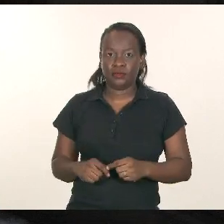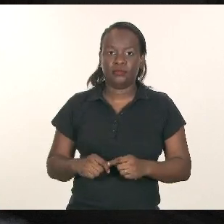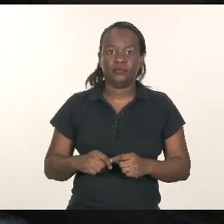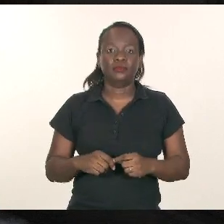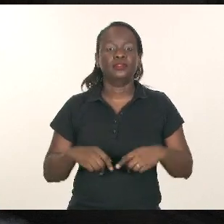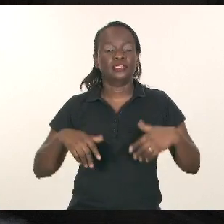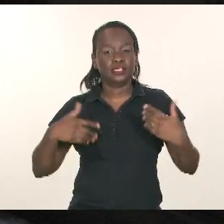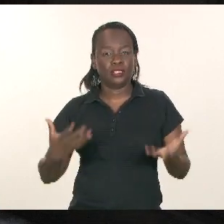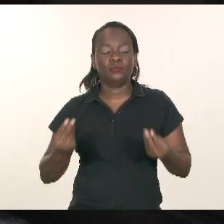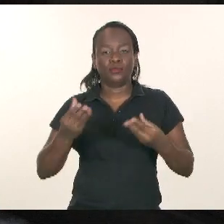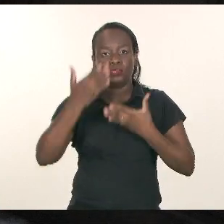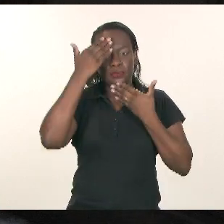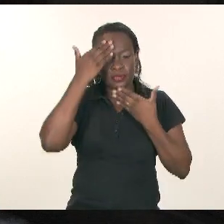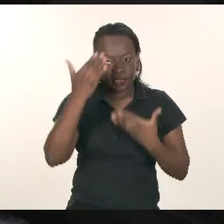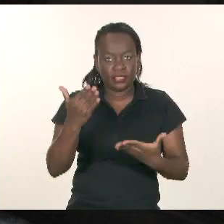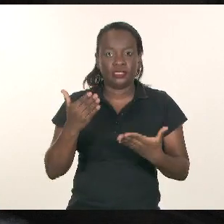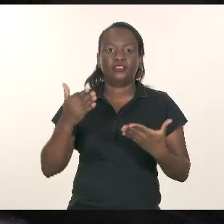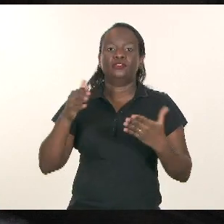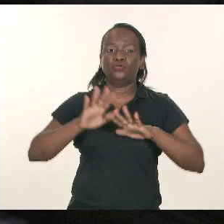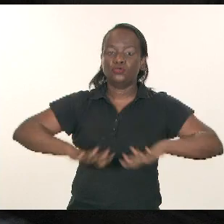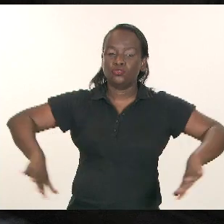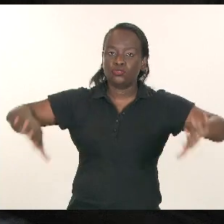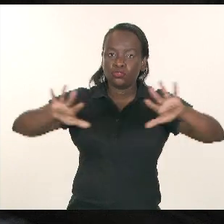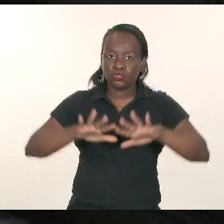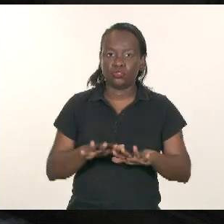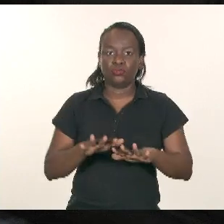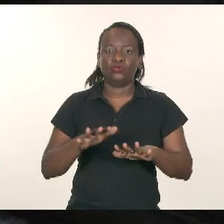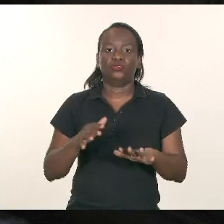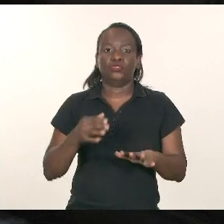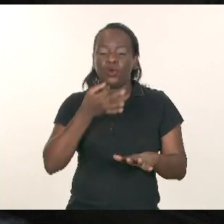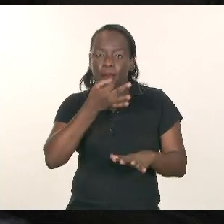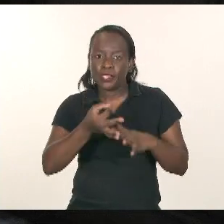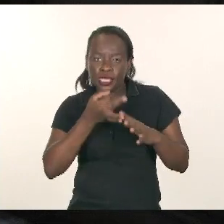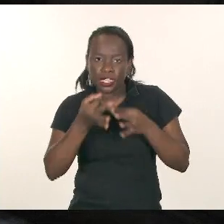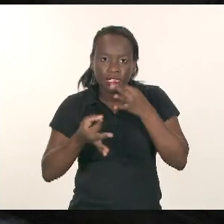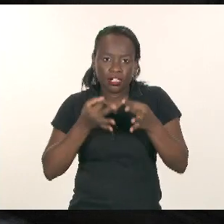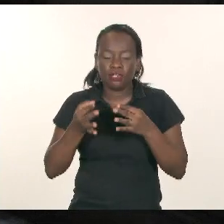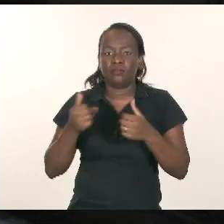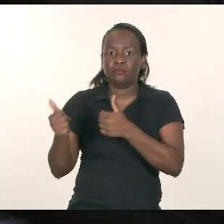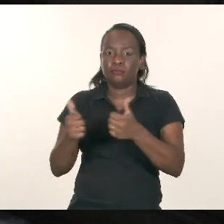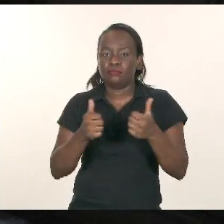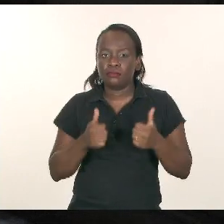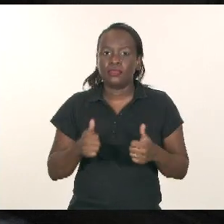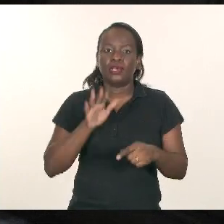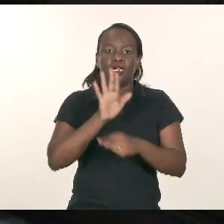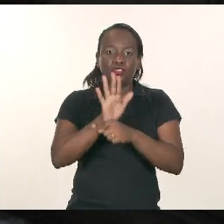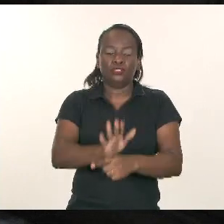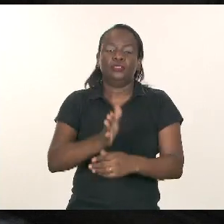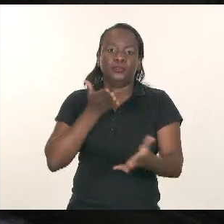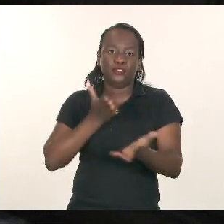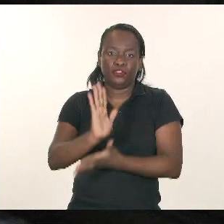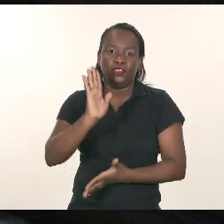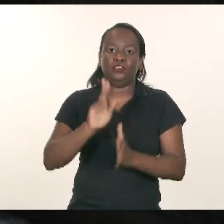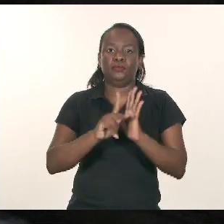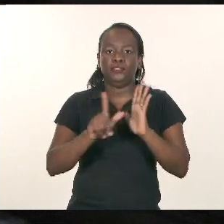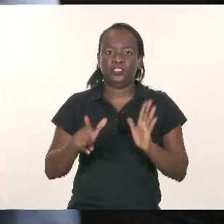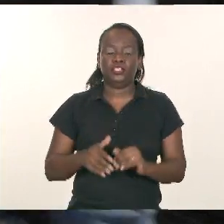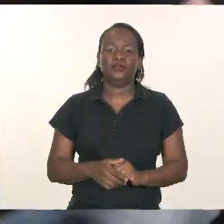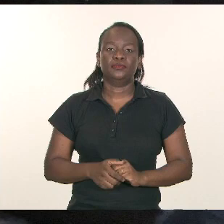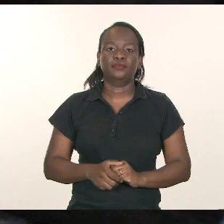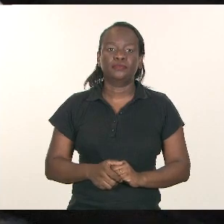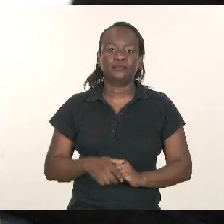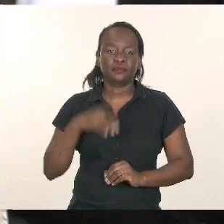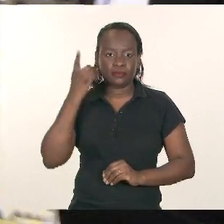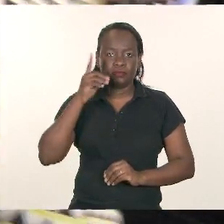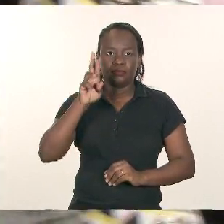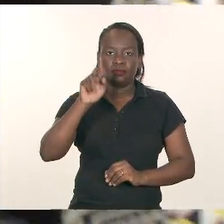adolescentes. Então, muitíssimo obrigado a todos que opinaram favoravelmente para a aprovação desse projeto.